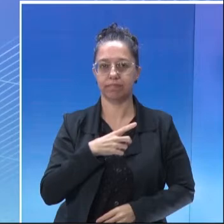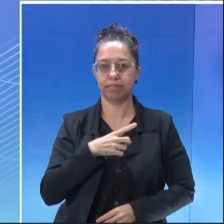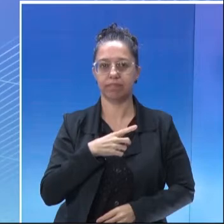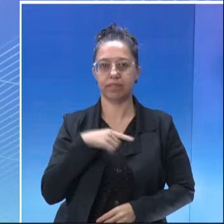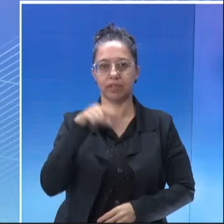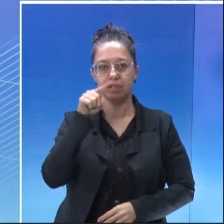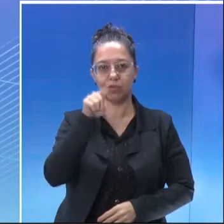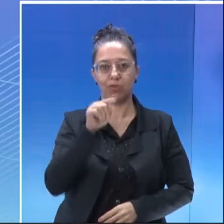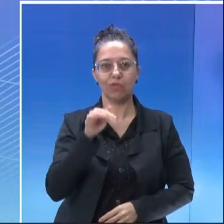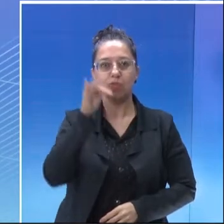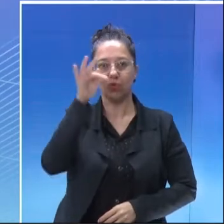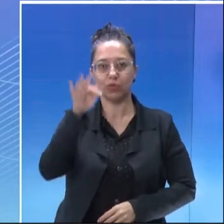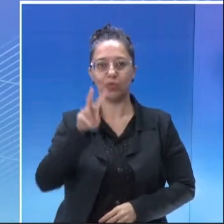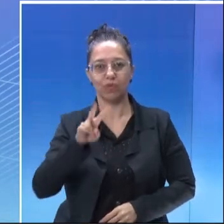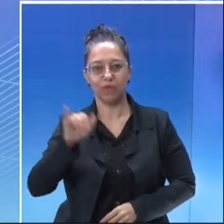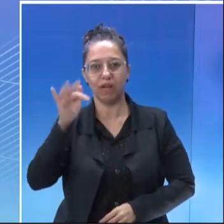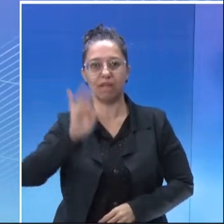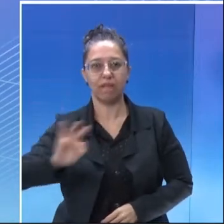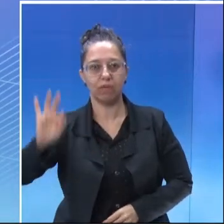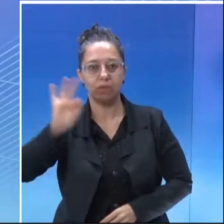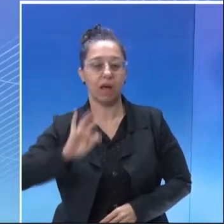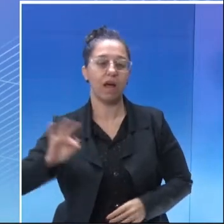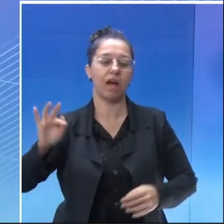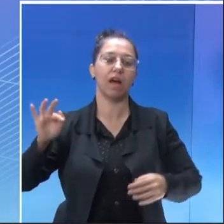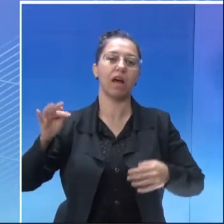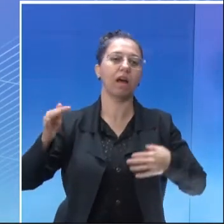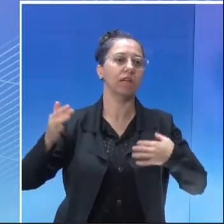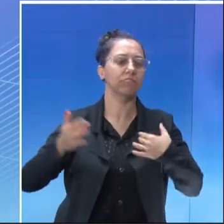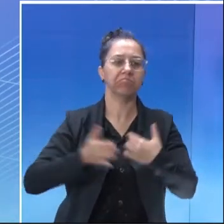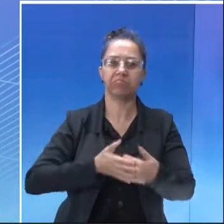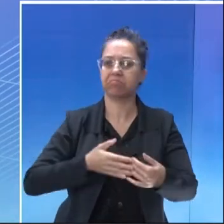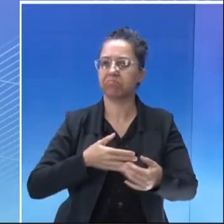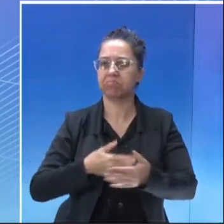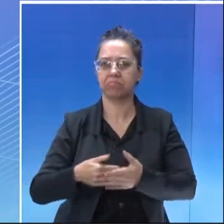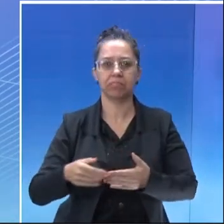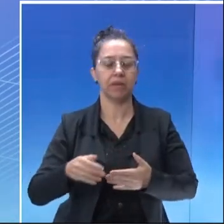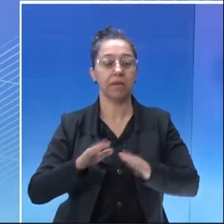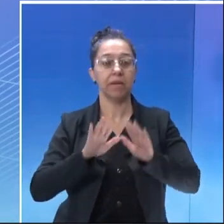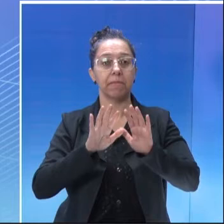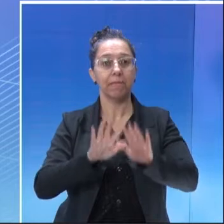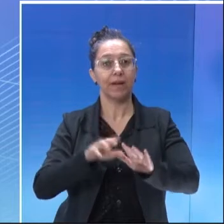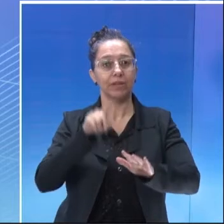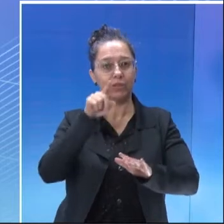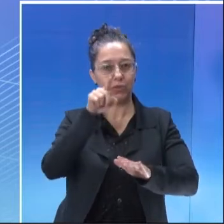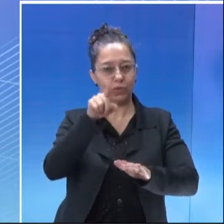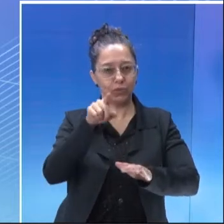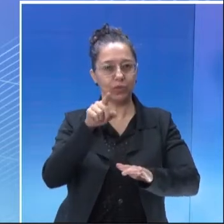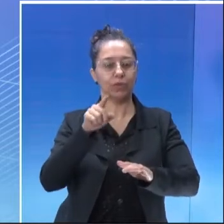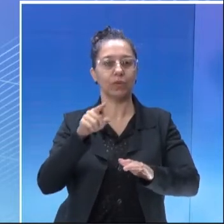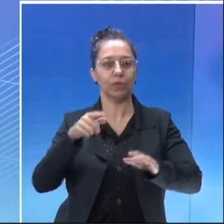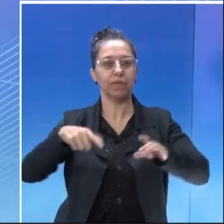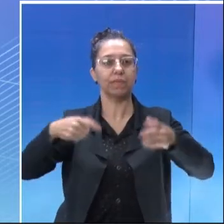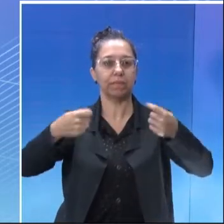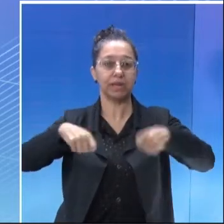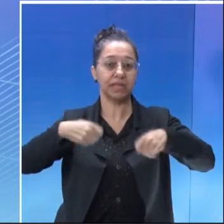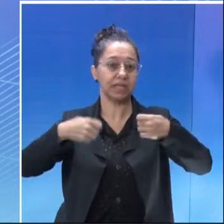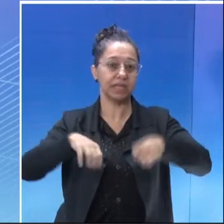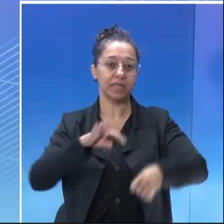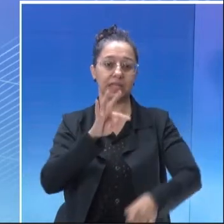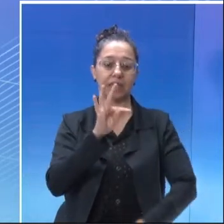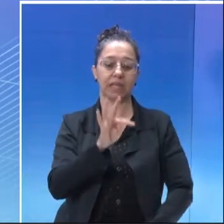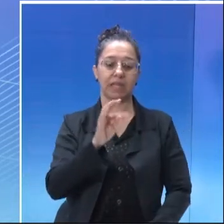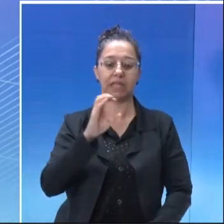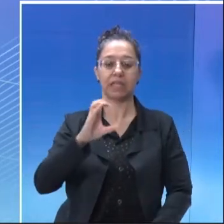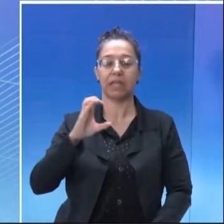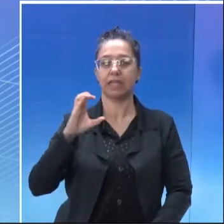faça, ou que você vá fazer na faculdade, aí que você está estudando aqui, que você vai passar, no final do seu curso você vai ter que